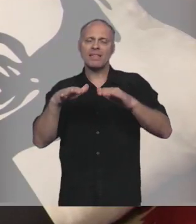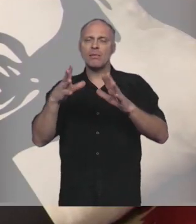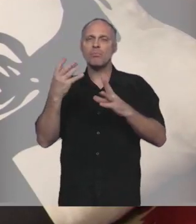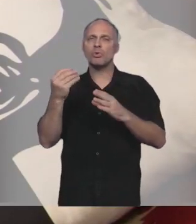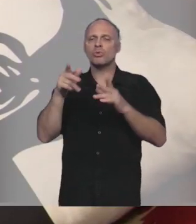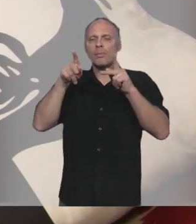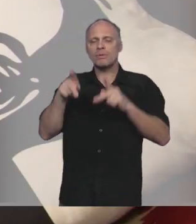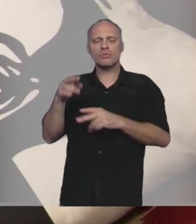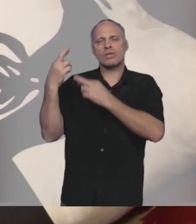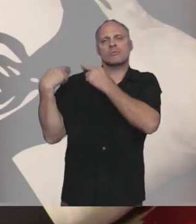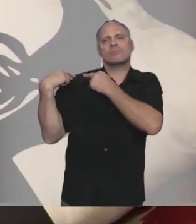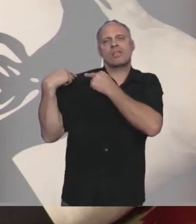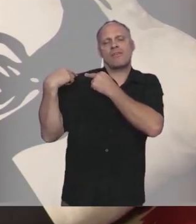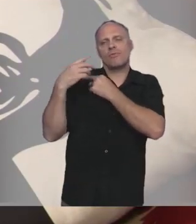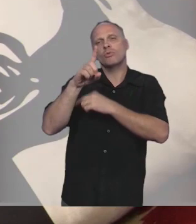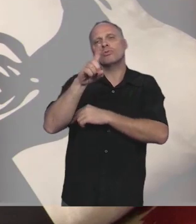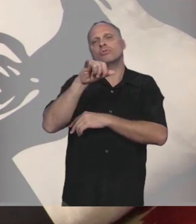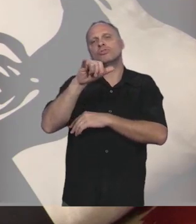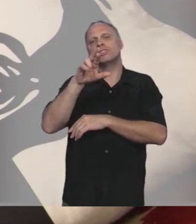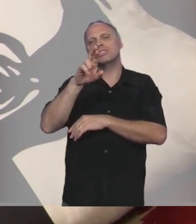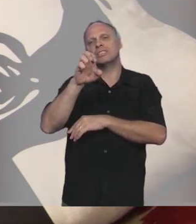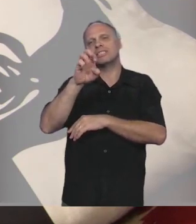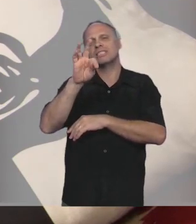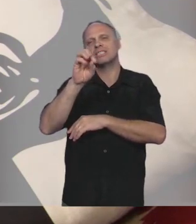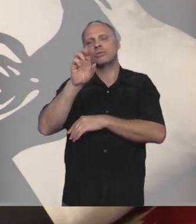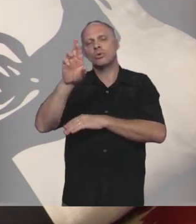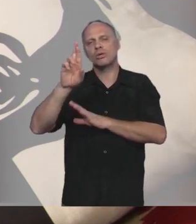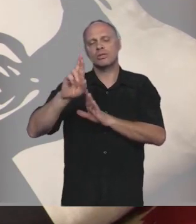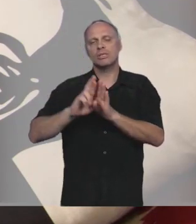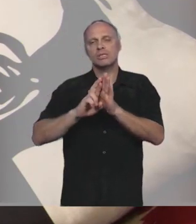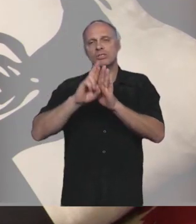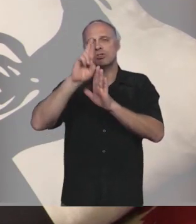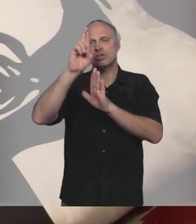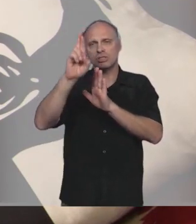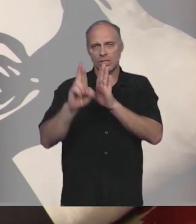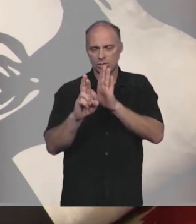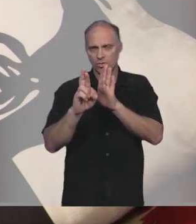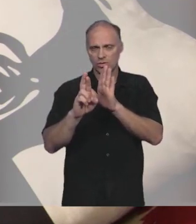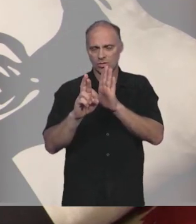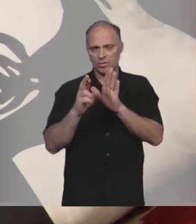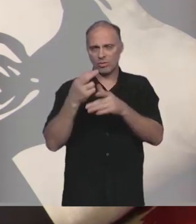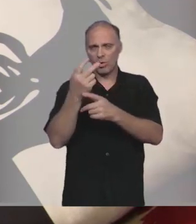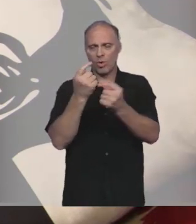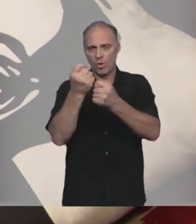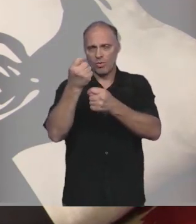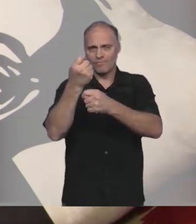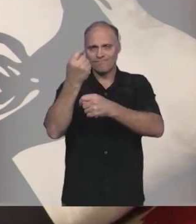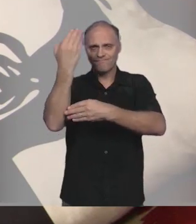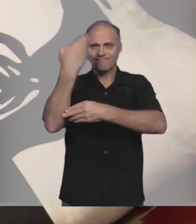muito do diretor, né? Depende muito do diretor. Tem diretor que é orgulhoso,